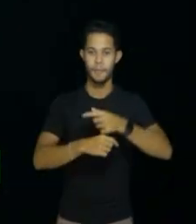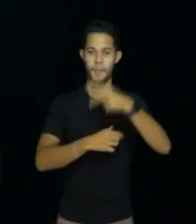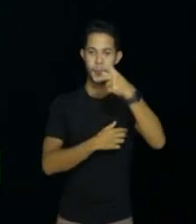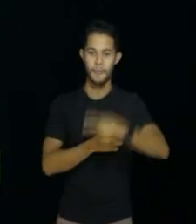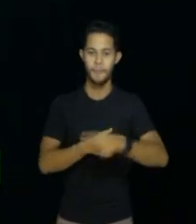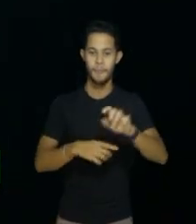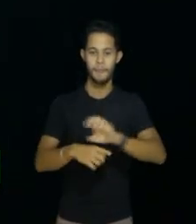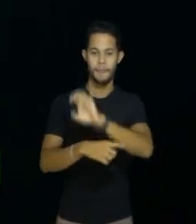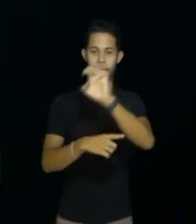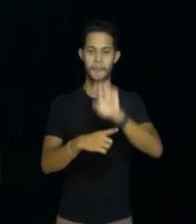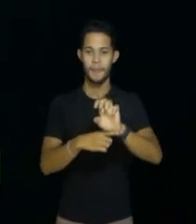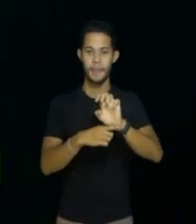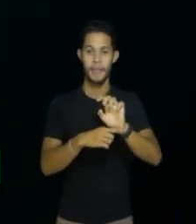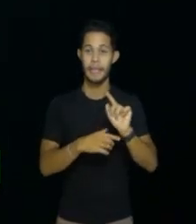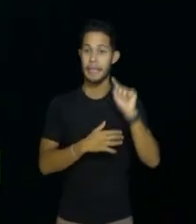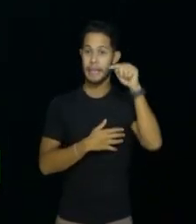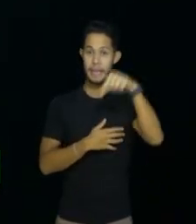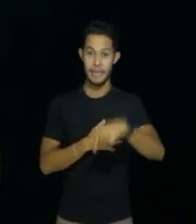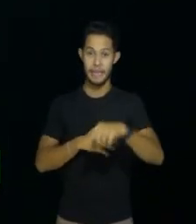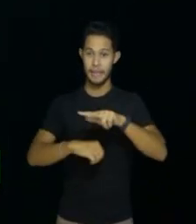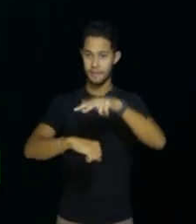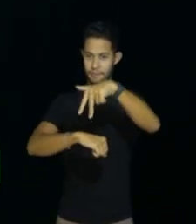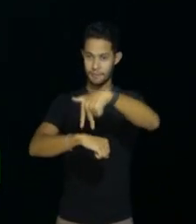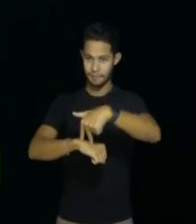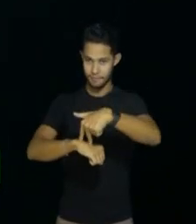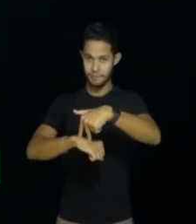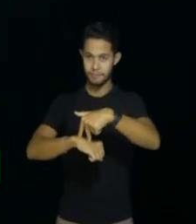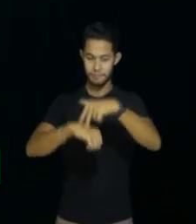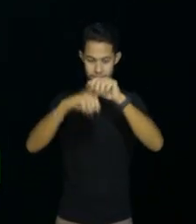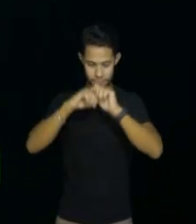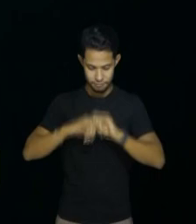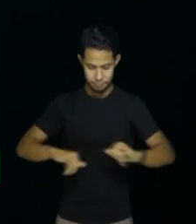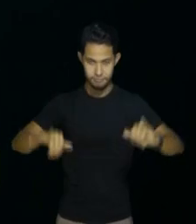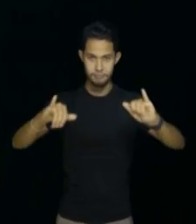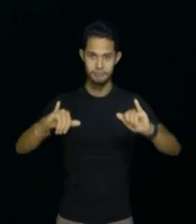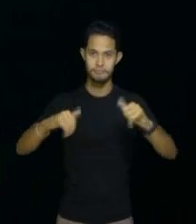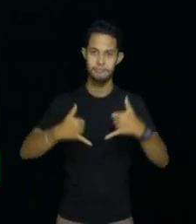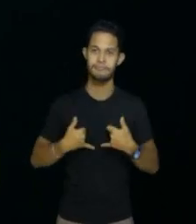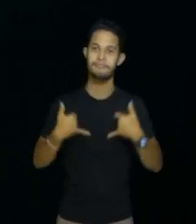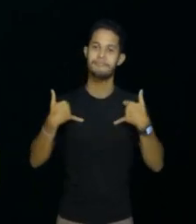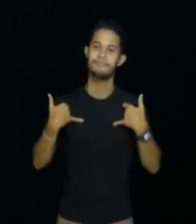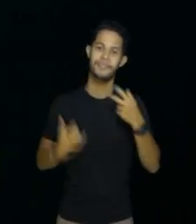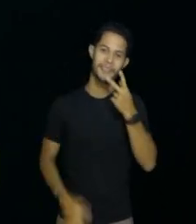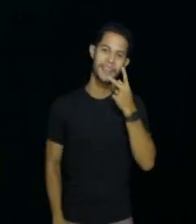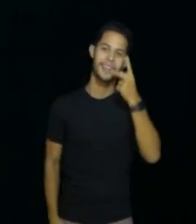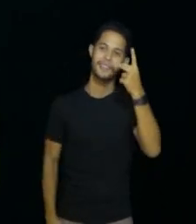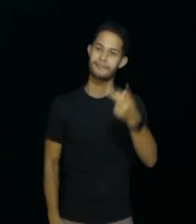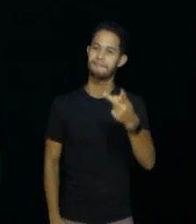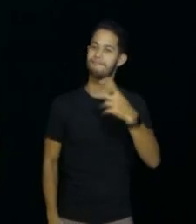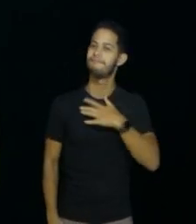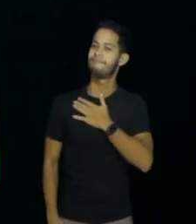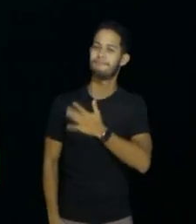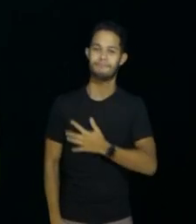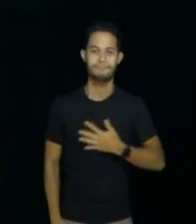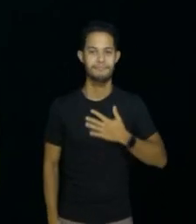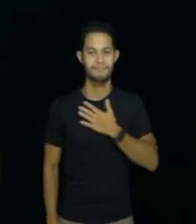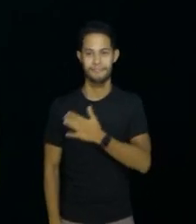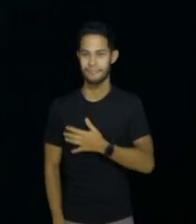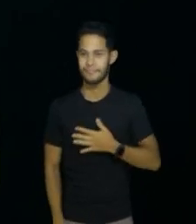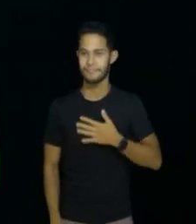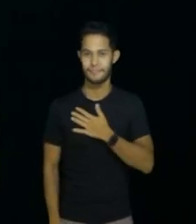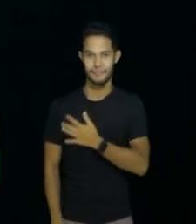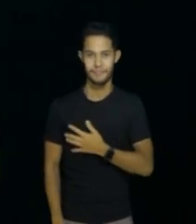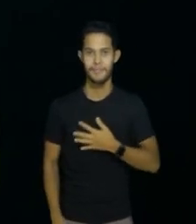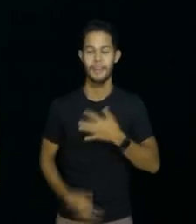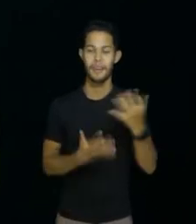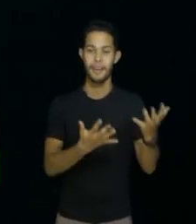da tribuna da Assembleia Legislativa para o Vale do Itajaí, me orgulho de dizer da satisfação, na acepção mais virtuosa